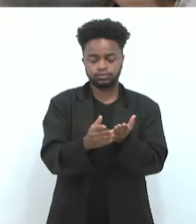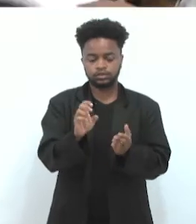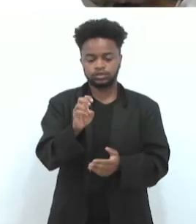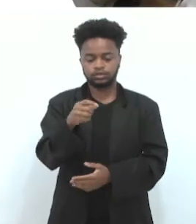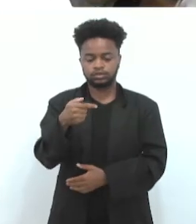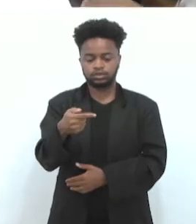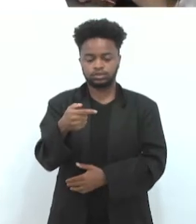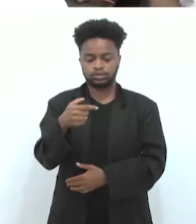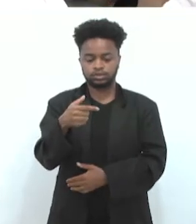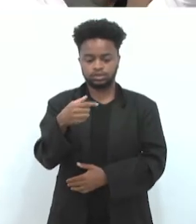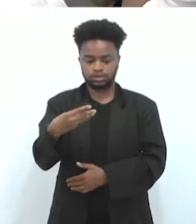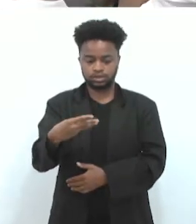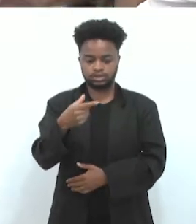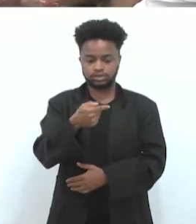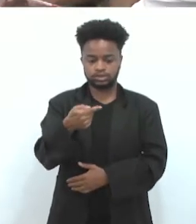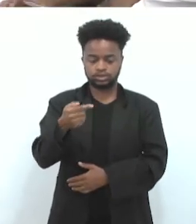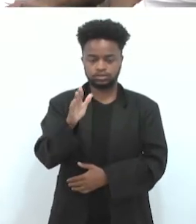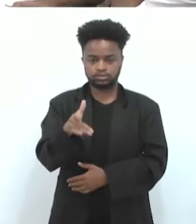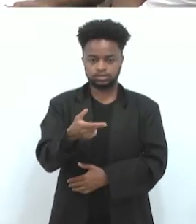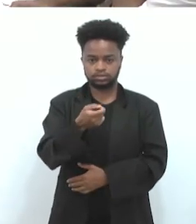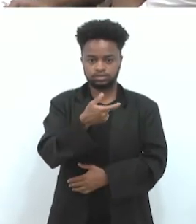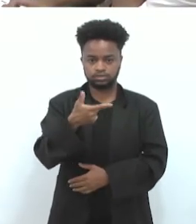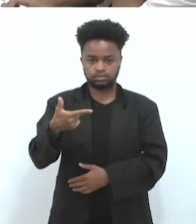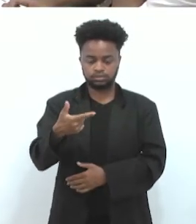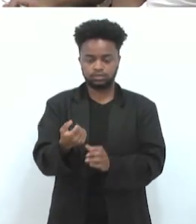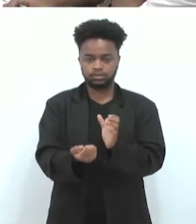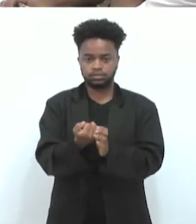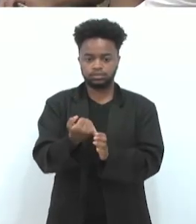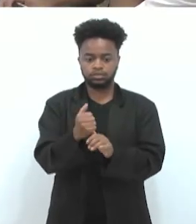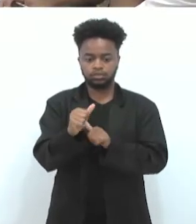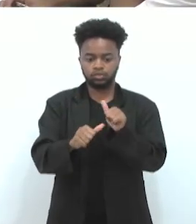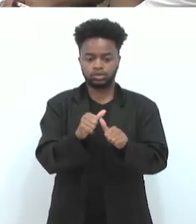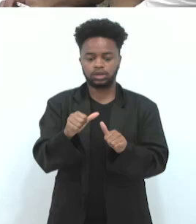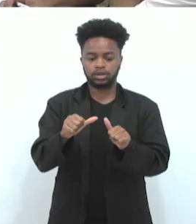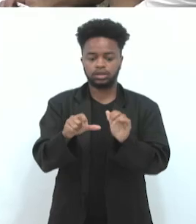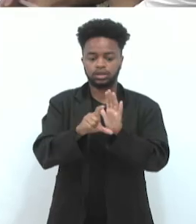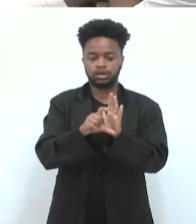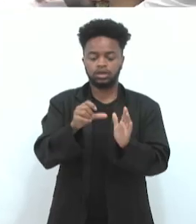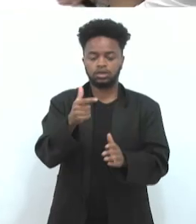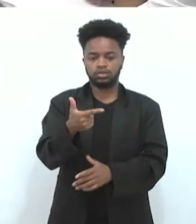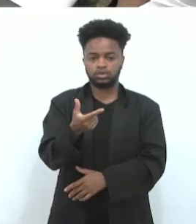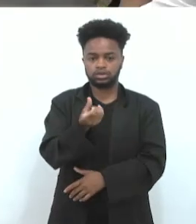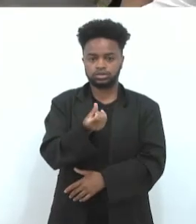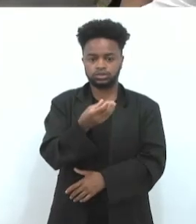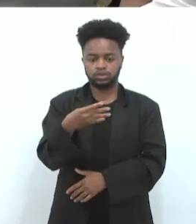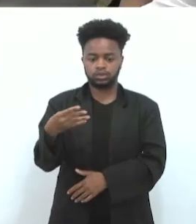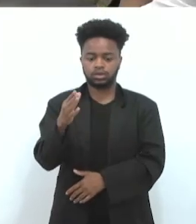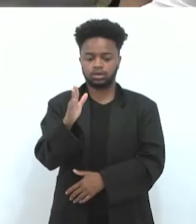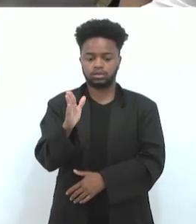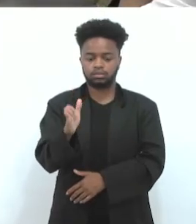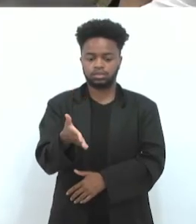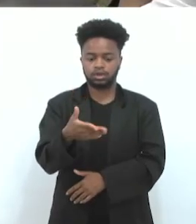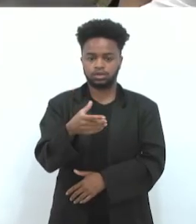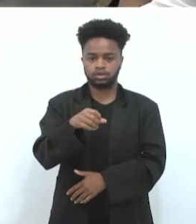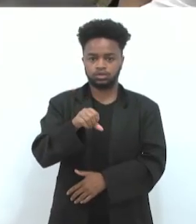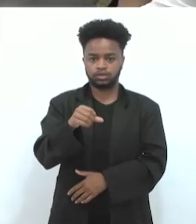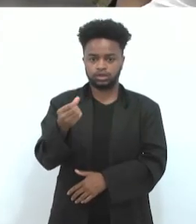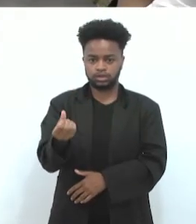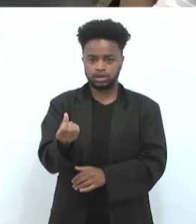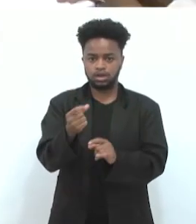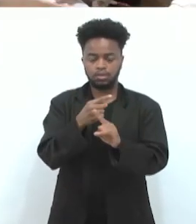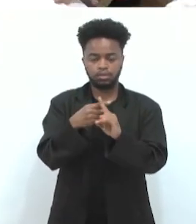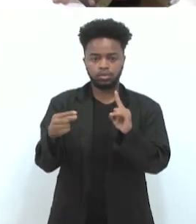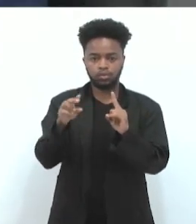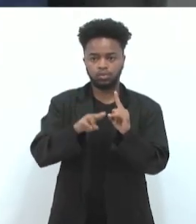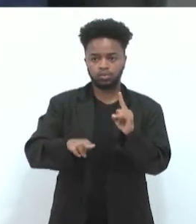5377-22, de autoria do deputado Anderson Moraes, que altera a lei 2644, de 7 de novembro de 96, que proíbe a utilização